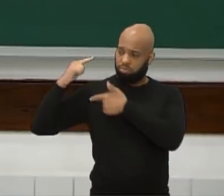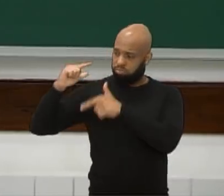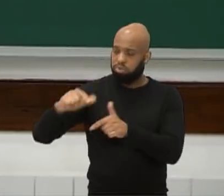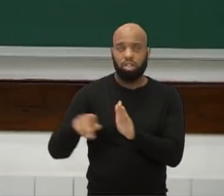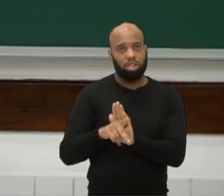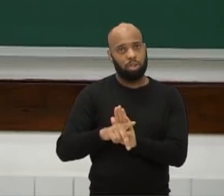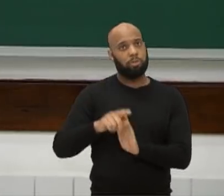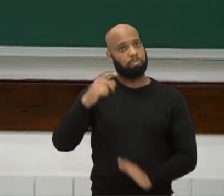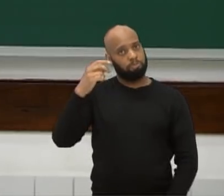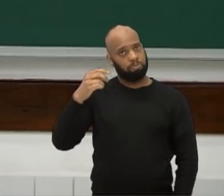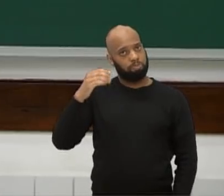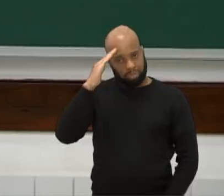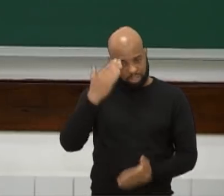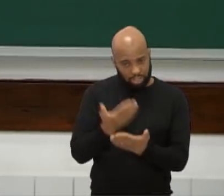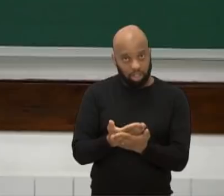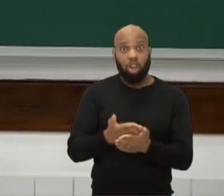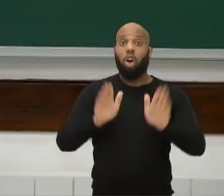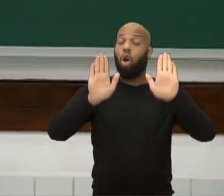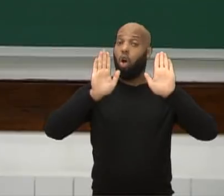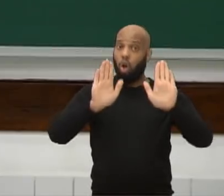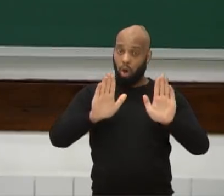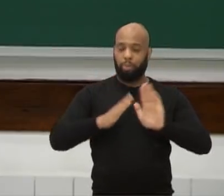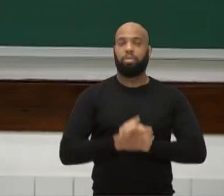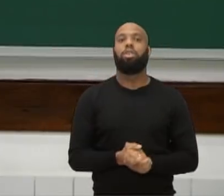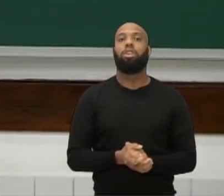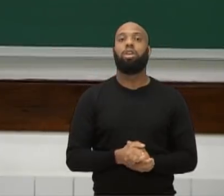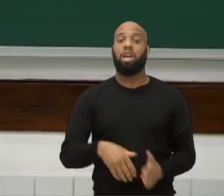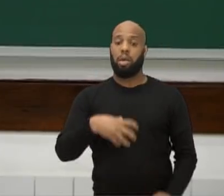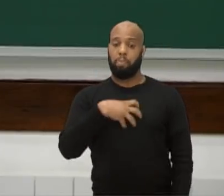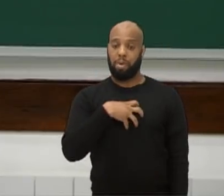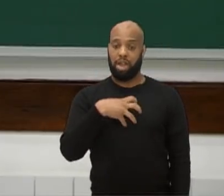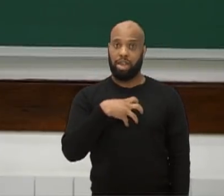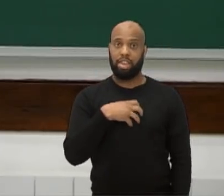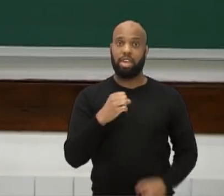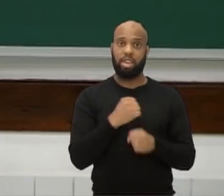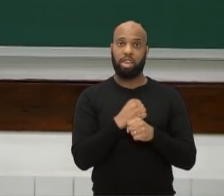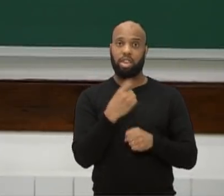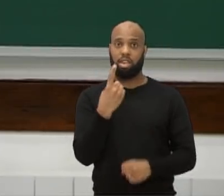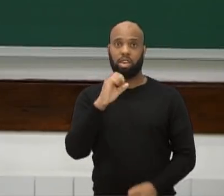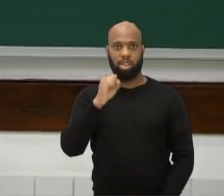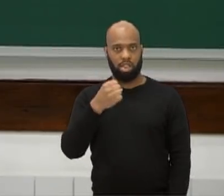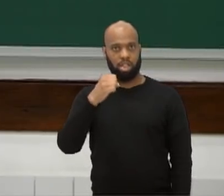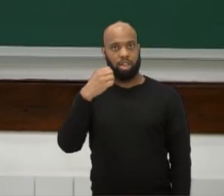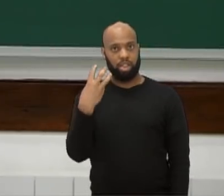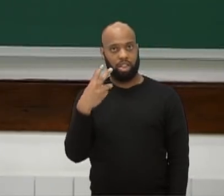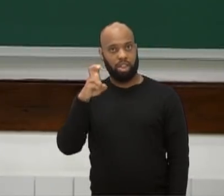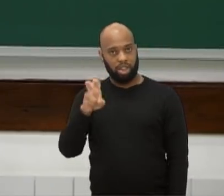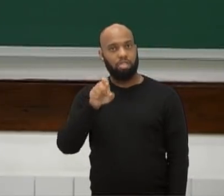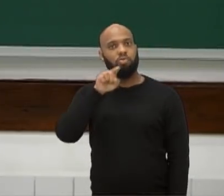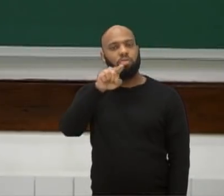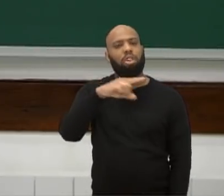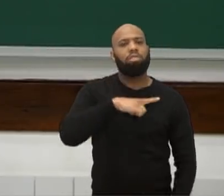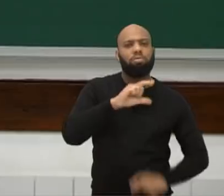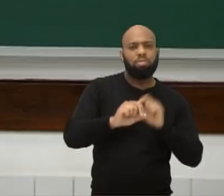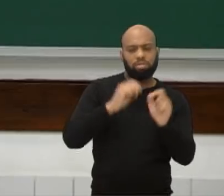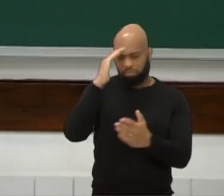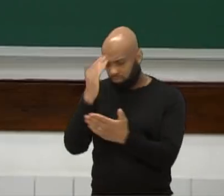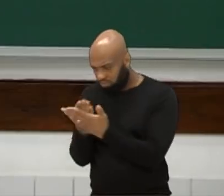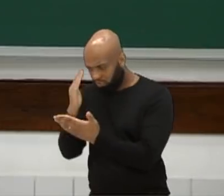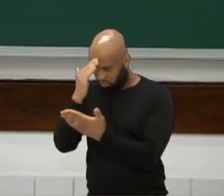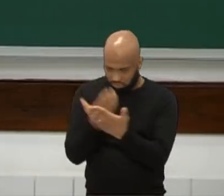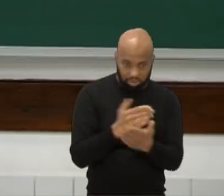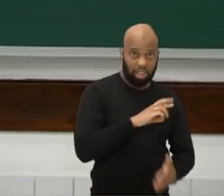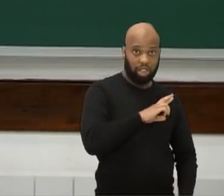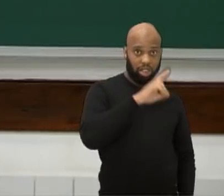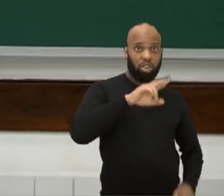crenças. E cuidado, né? Bahia, 1865, você tem essas crenças,